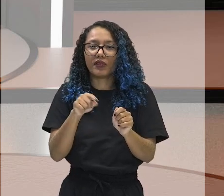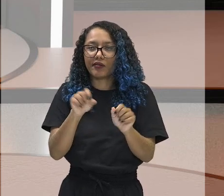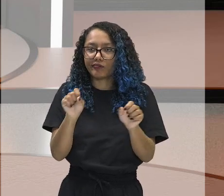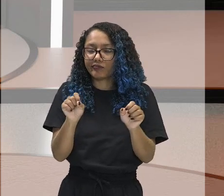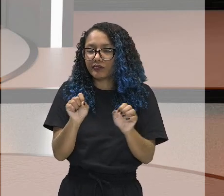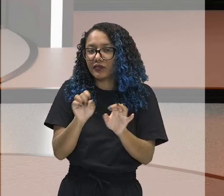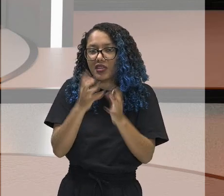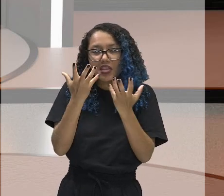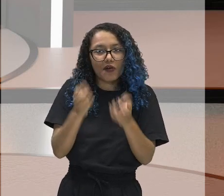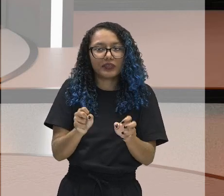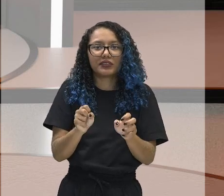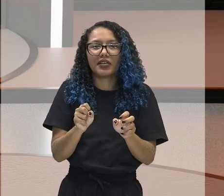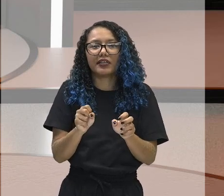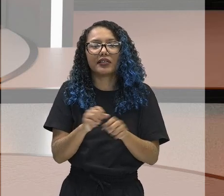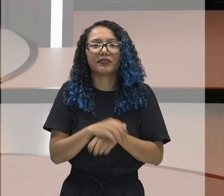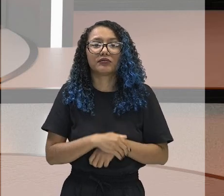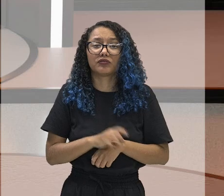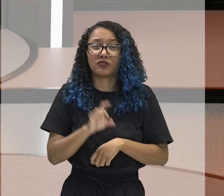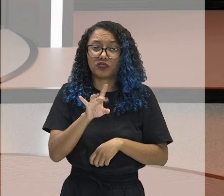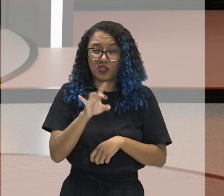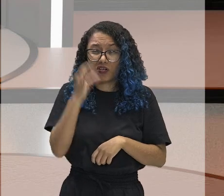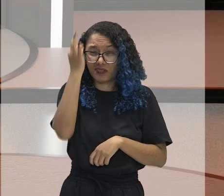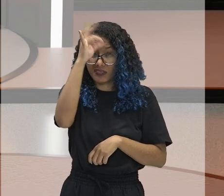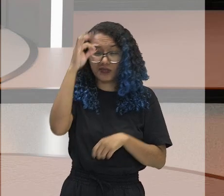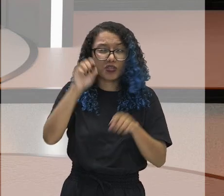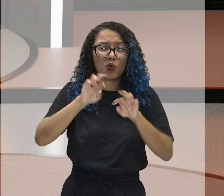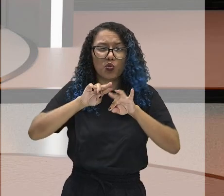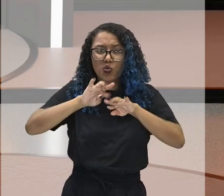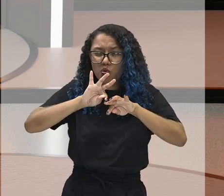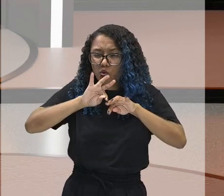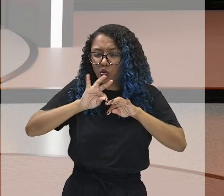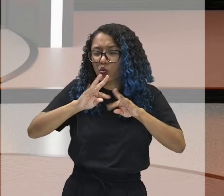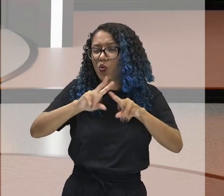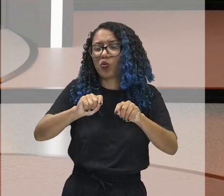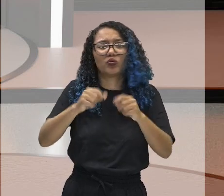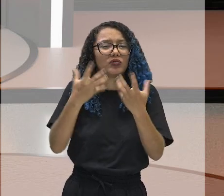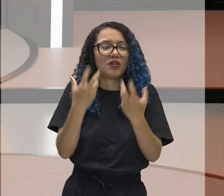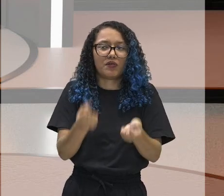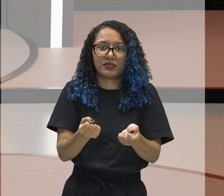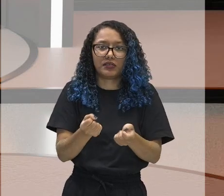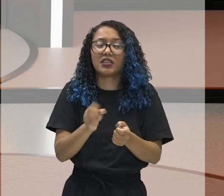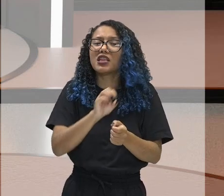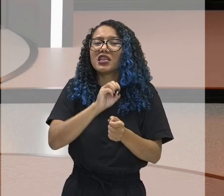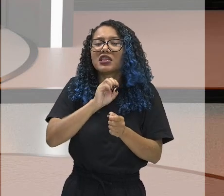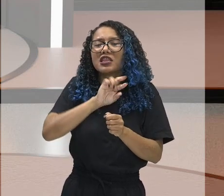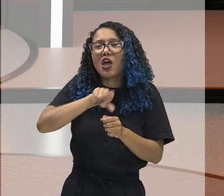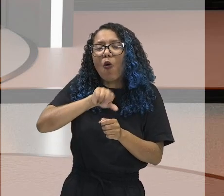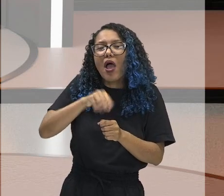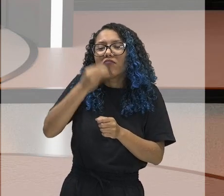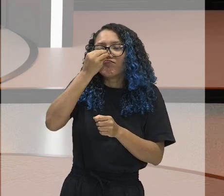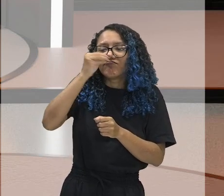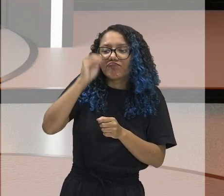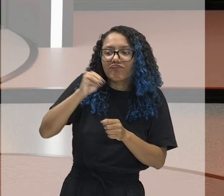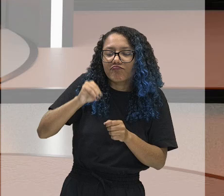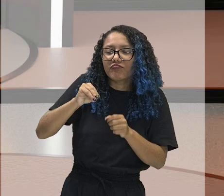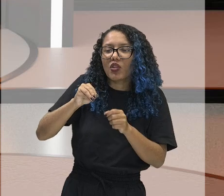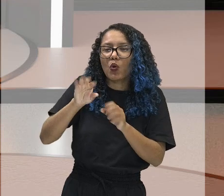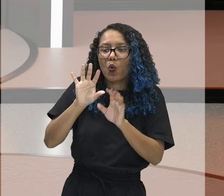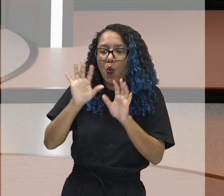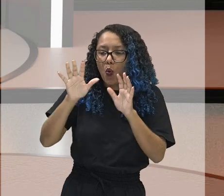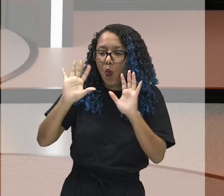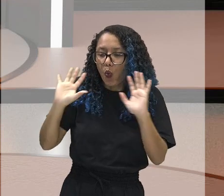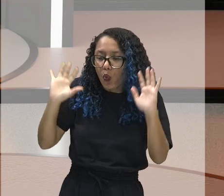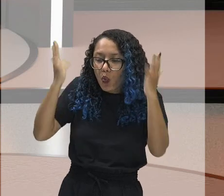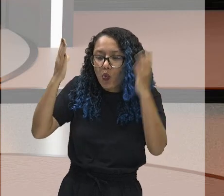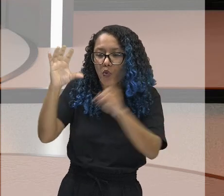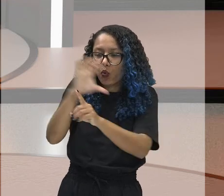próprios santos de forma geral. A iconoclastia, ela não prega o desprezo aos santos, ao culto dos santos. Ela